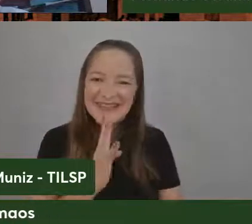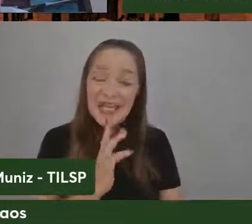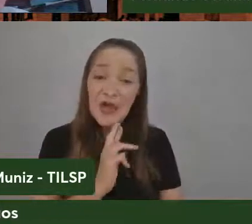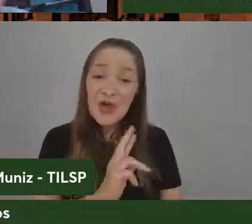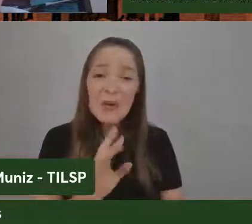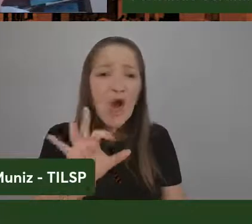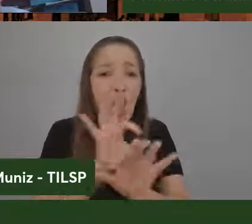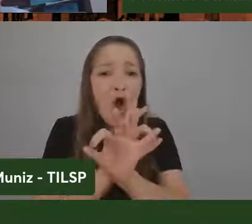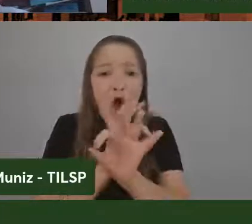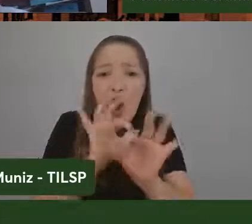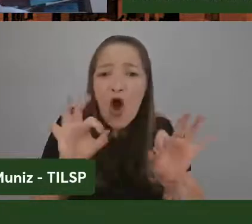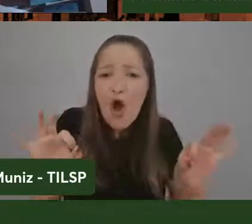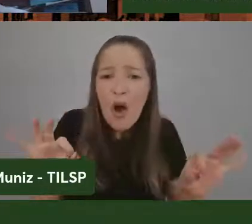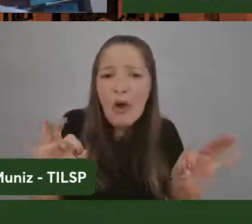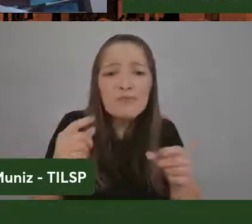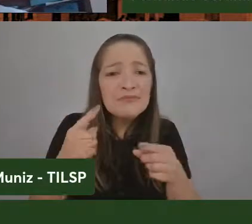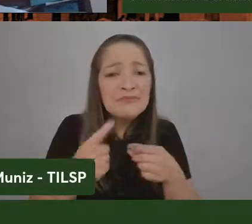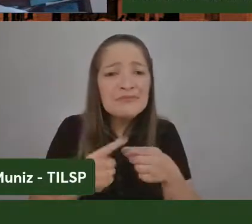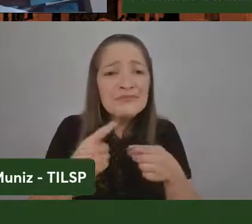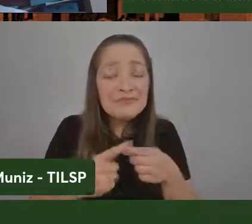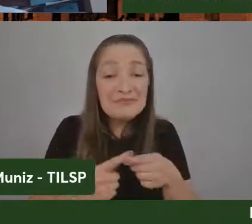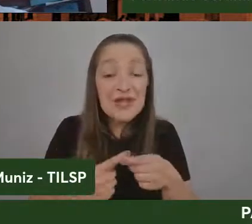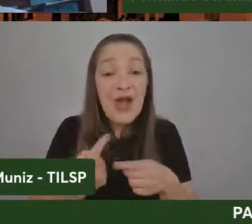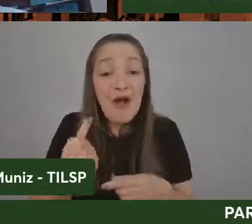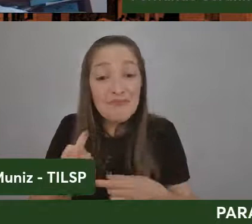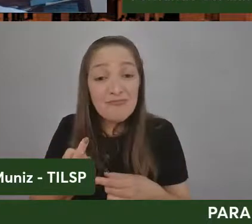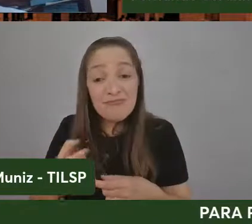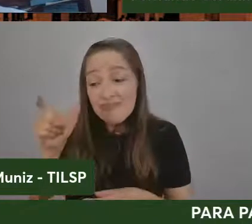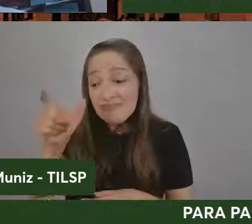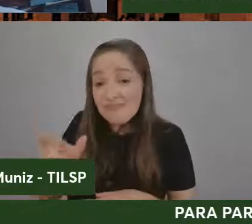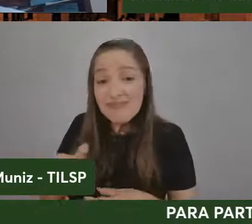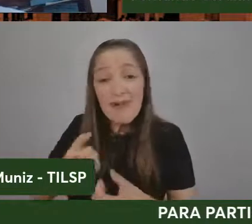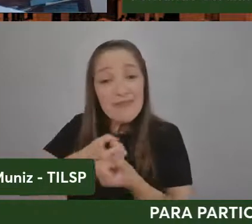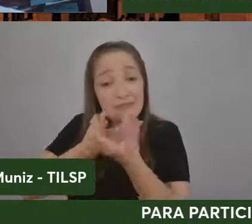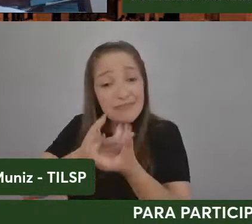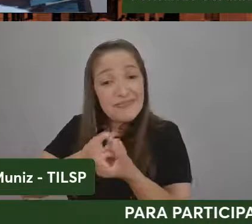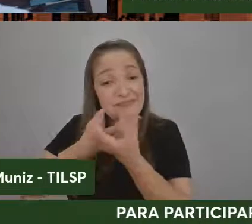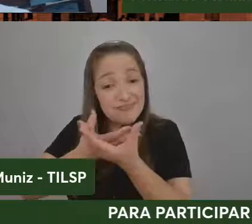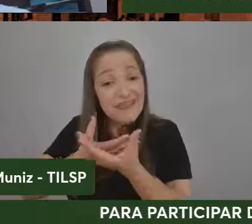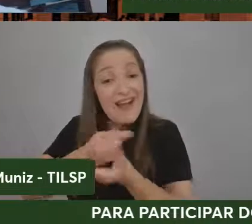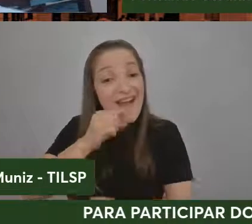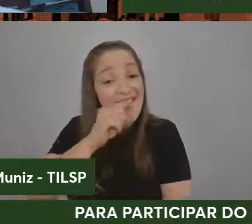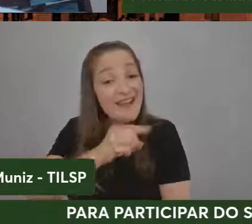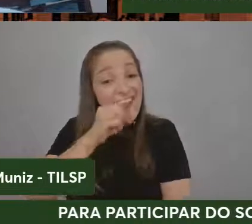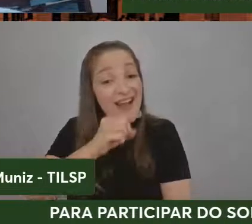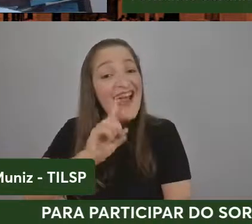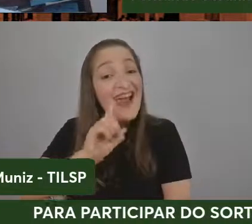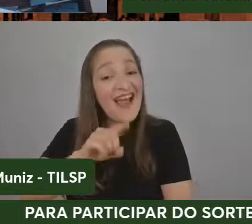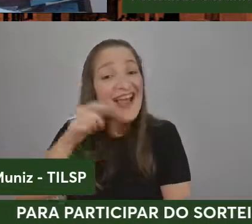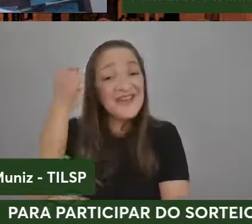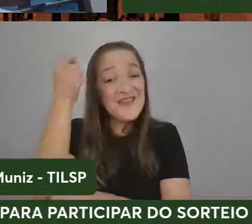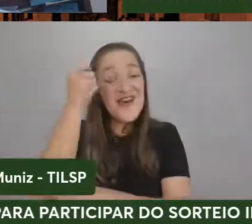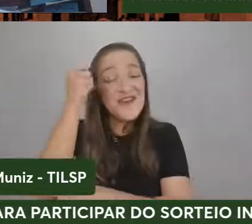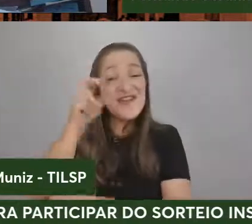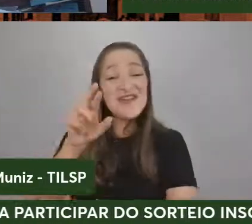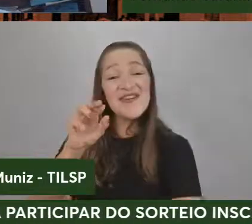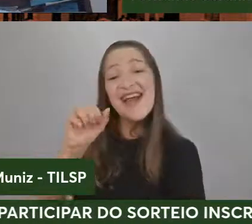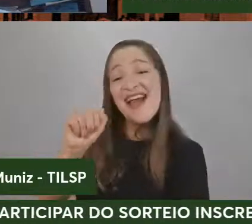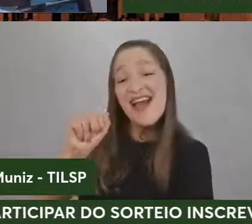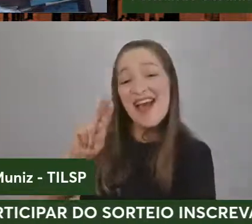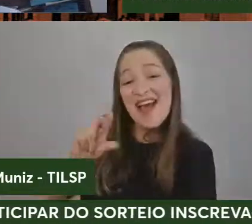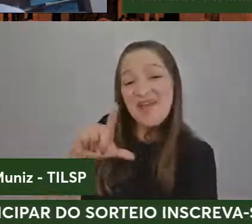porque... um dos grandes poetas da Amazônia é um gaúcho, Raul Bopp. E o Acre